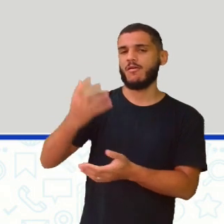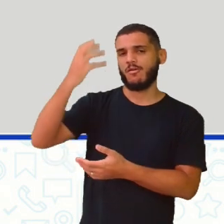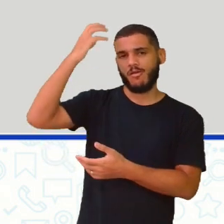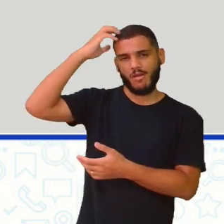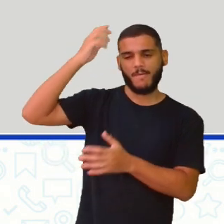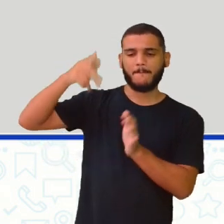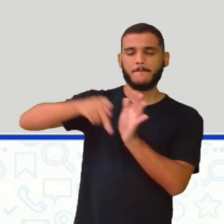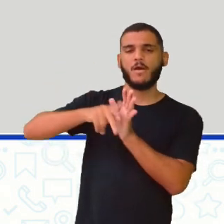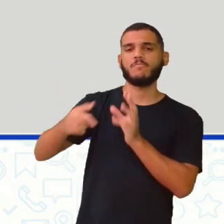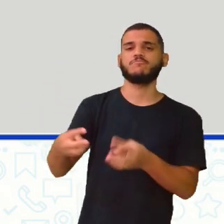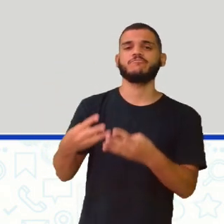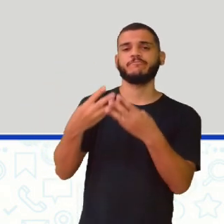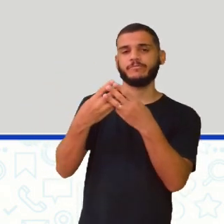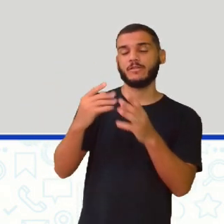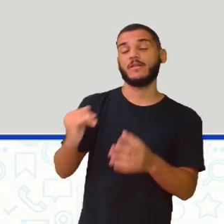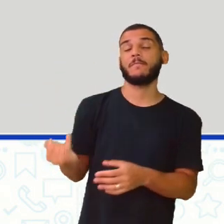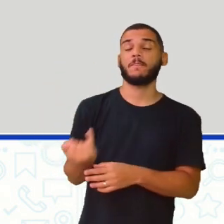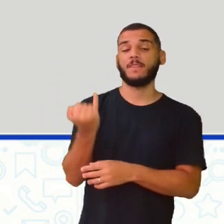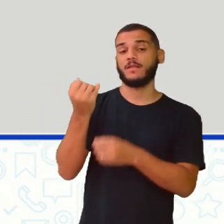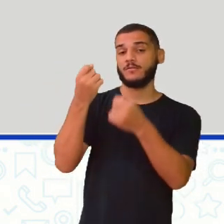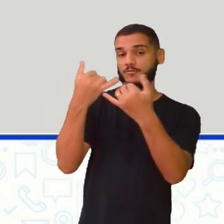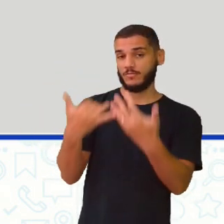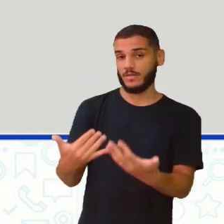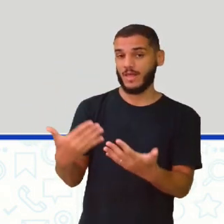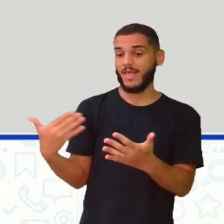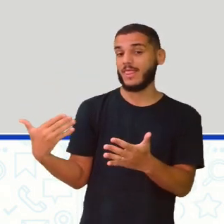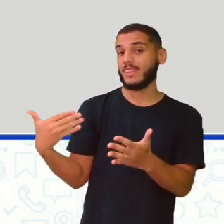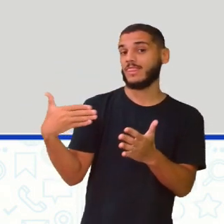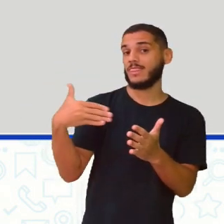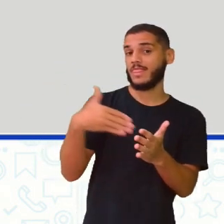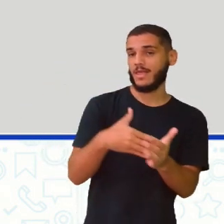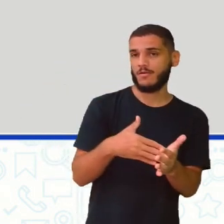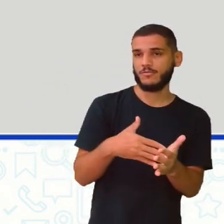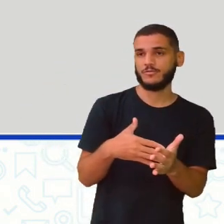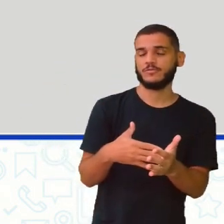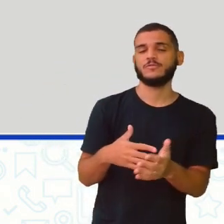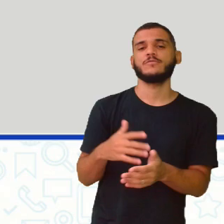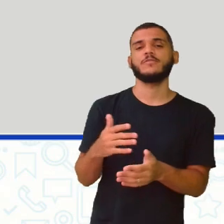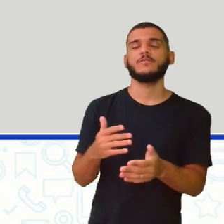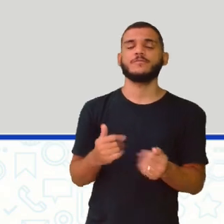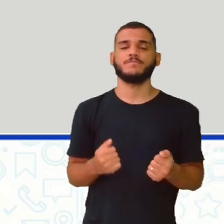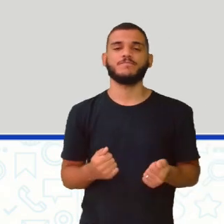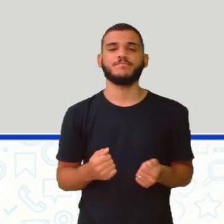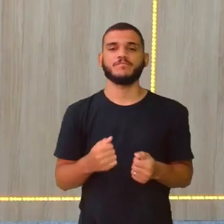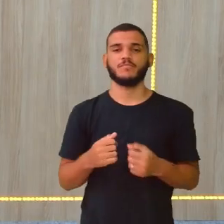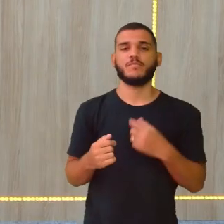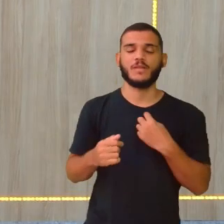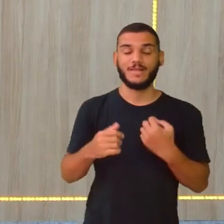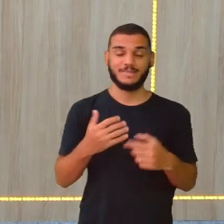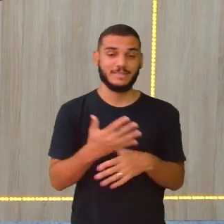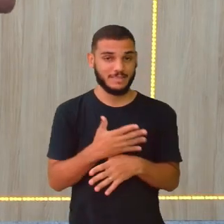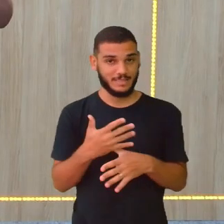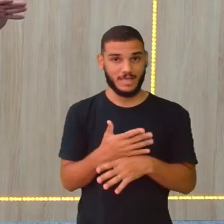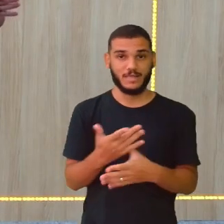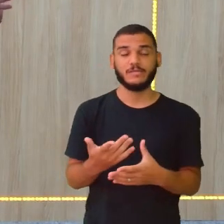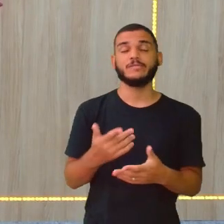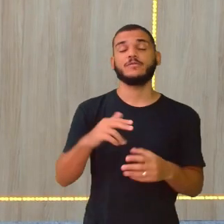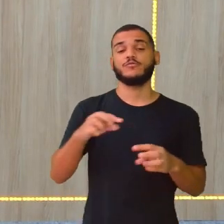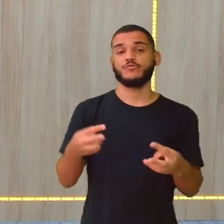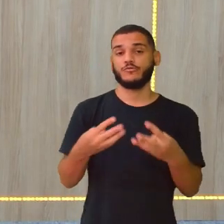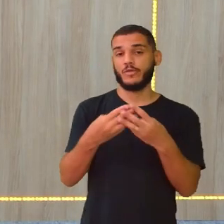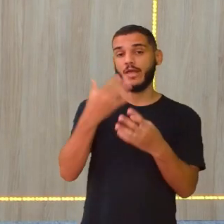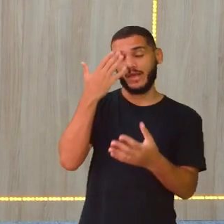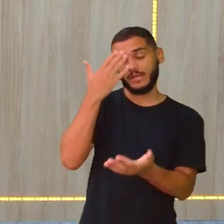dos judeus, não é? Vale salientar que até hoje, não é? Lá na Judéia, existem judeus cristãos